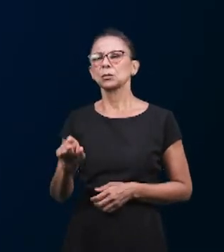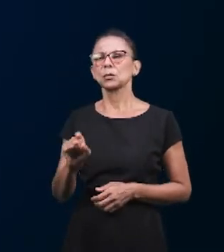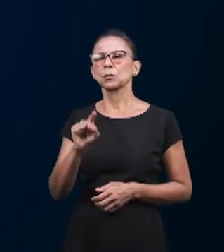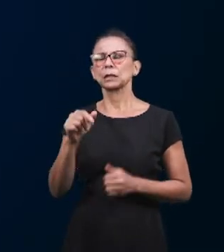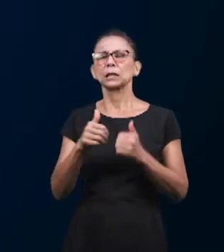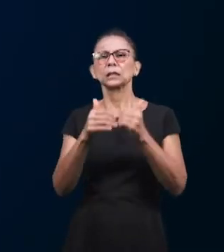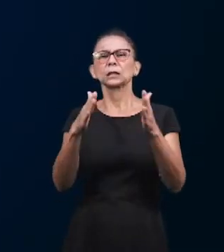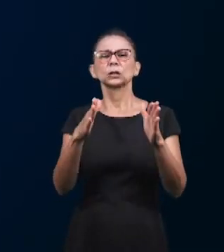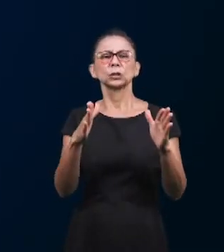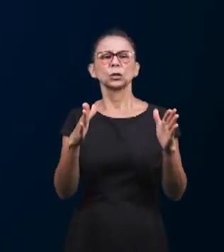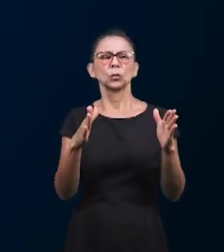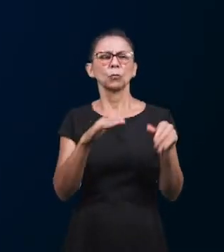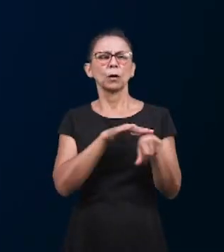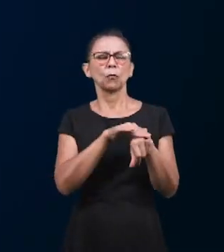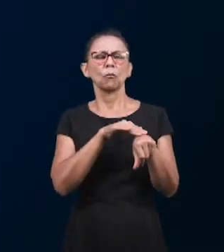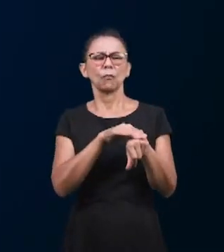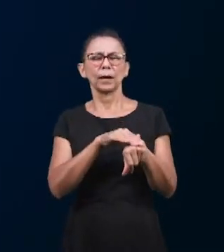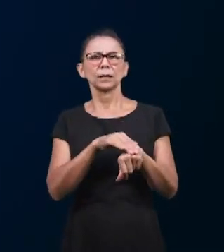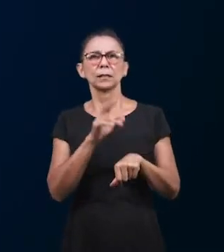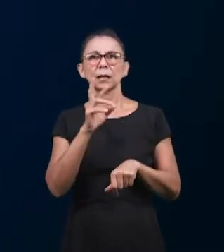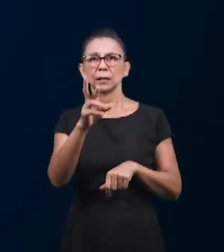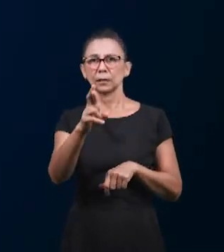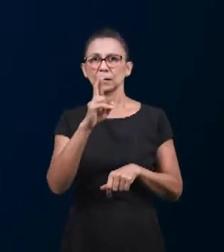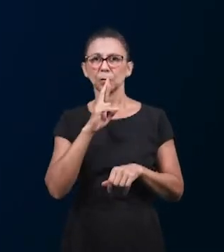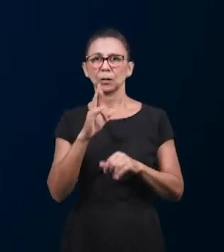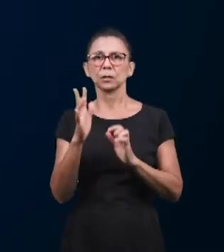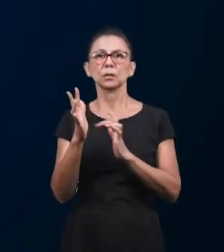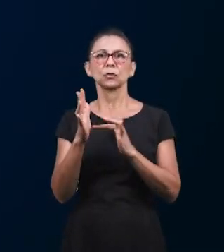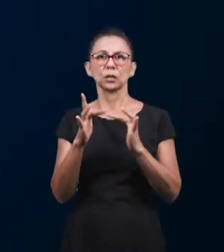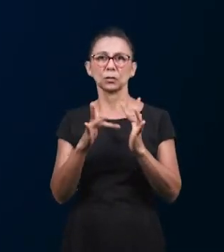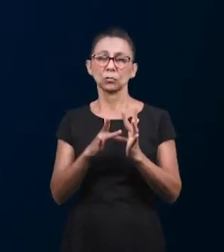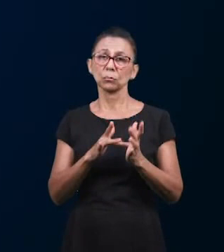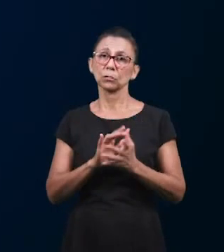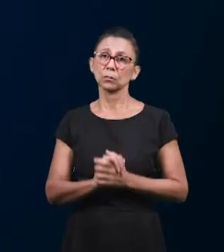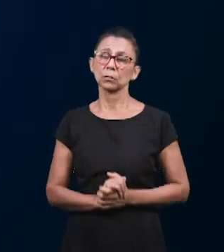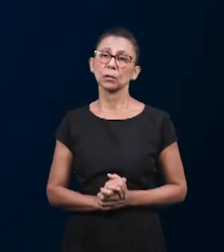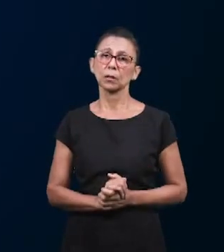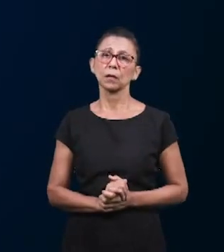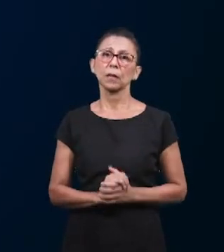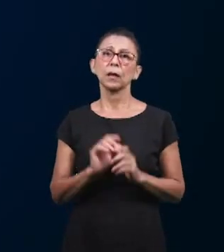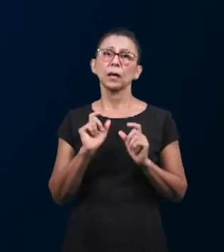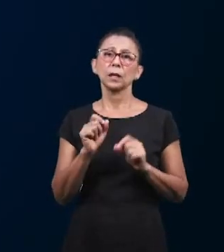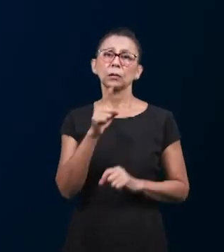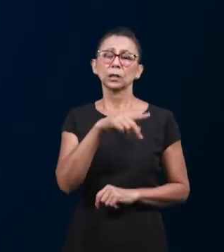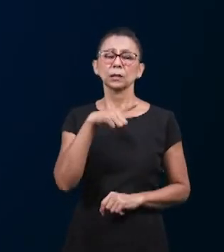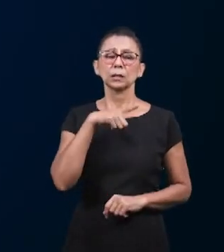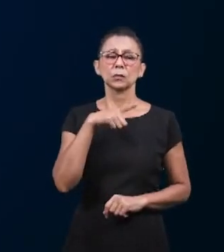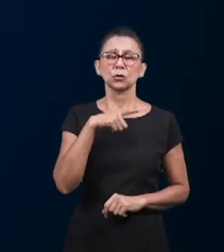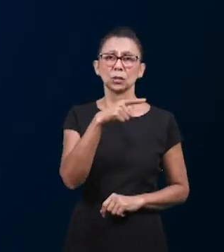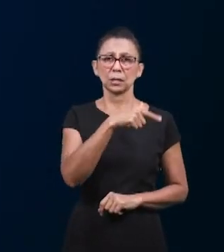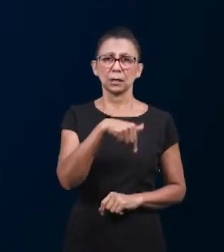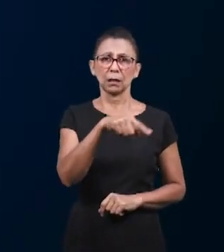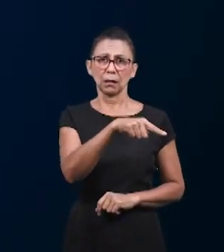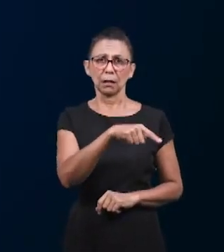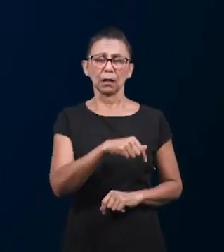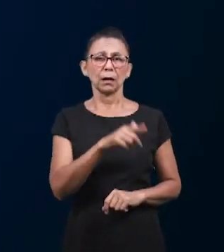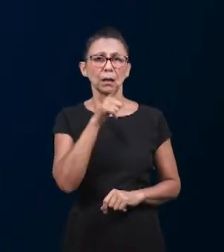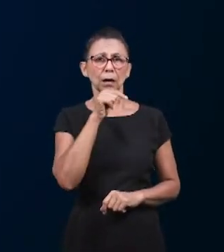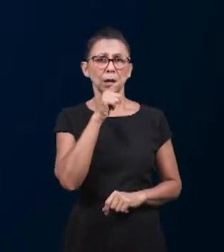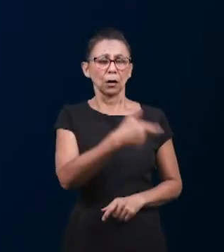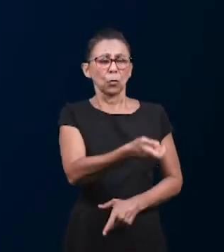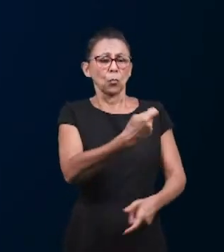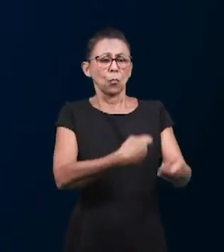foi o Senhor Jesus. E os elementos de destaque ali daquela conversa foi o poço, que fala da tradição